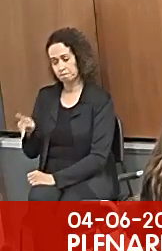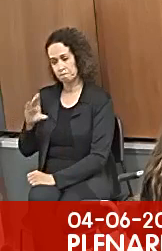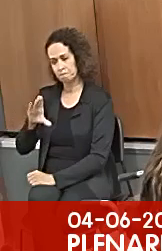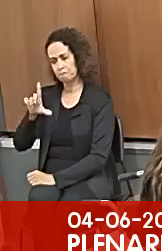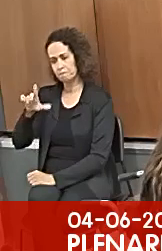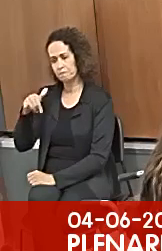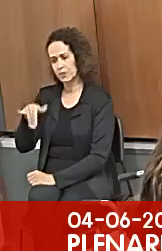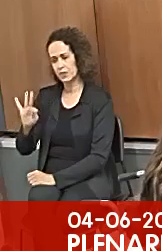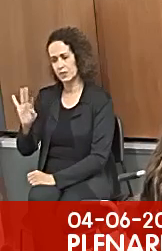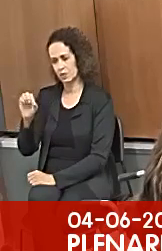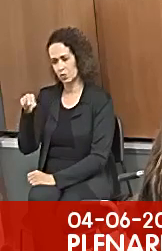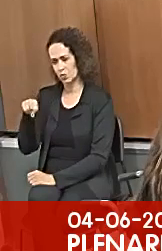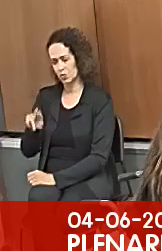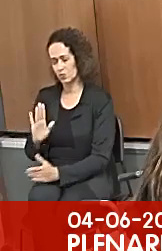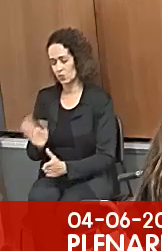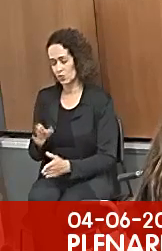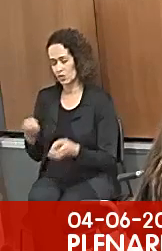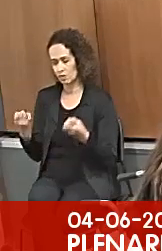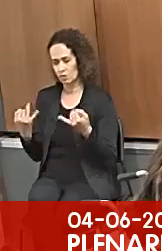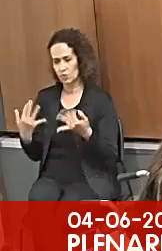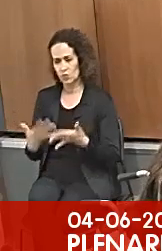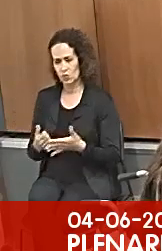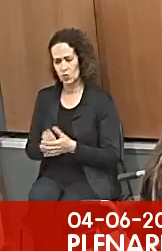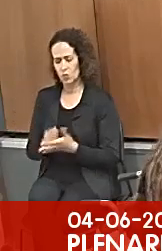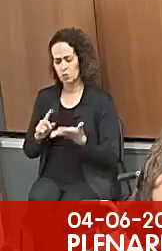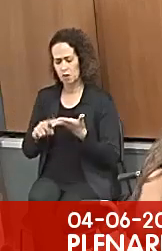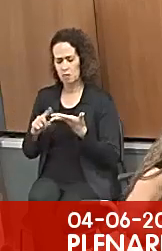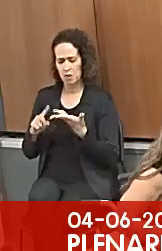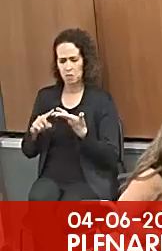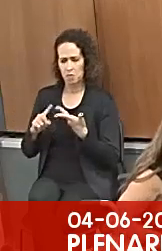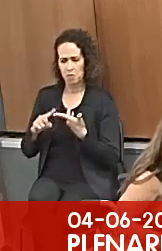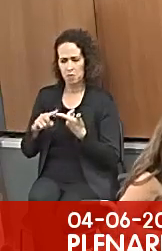ao Estado mínimo, né? Mas, em muitas causas,